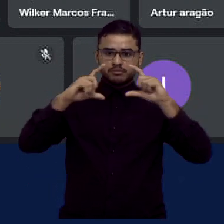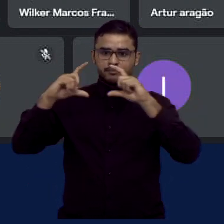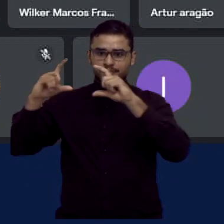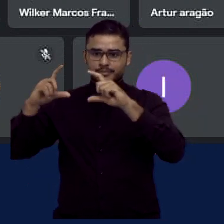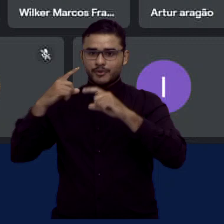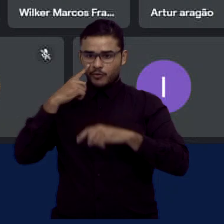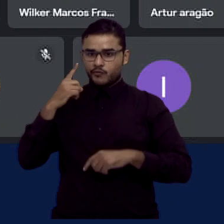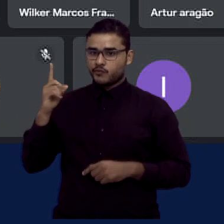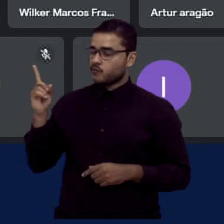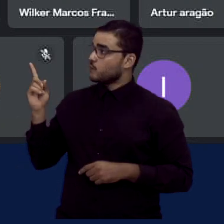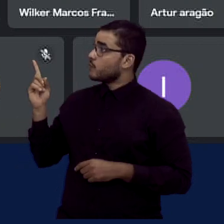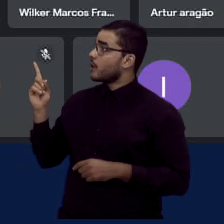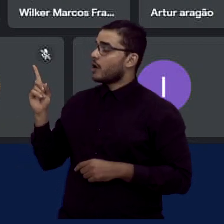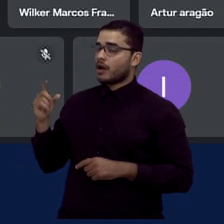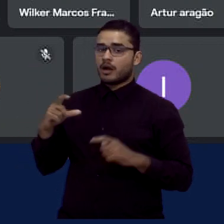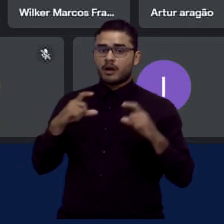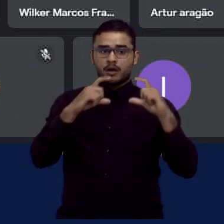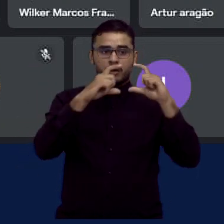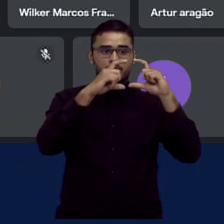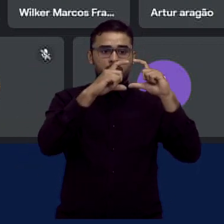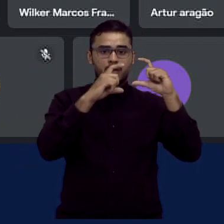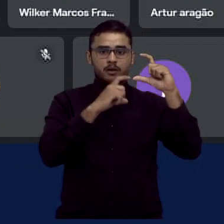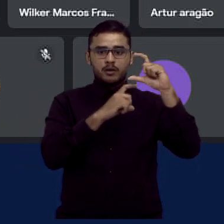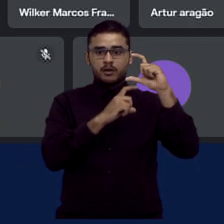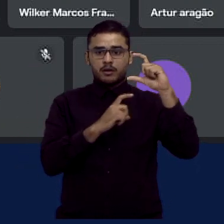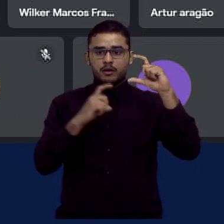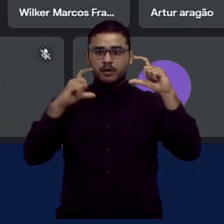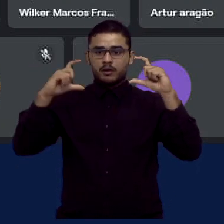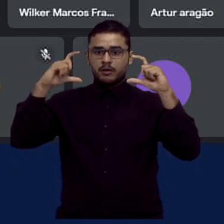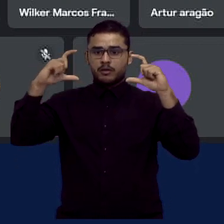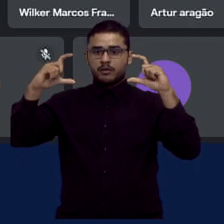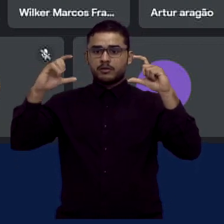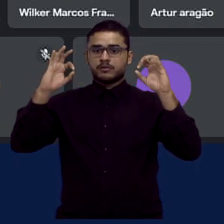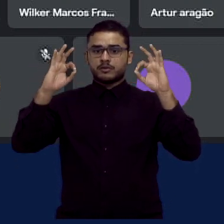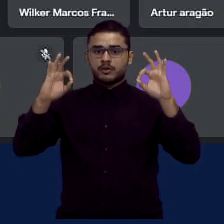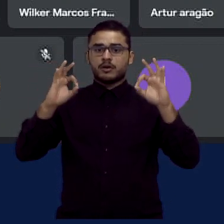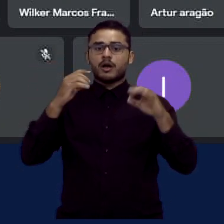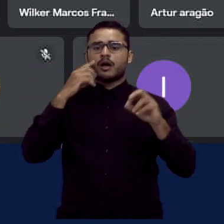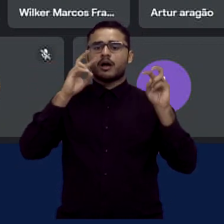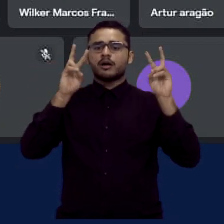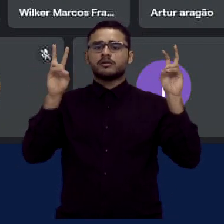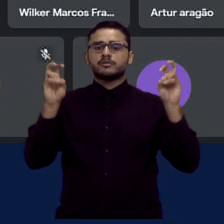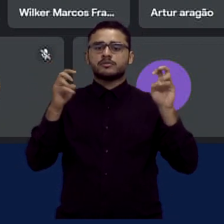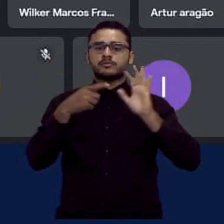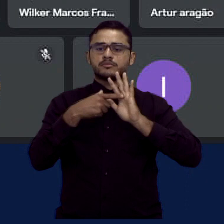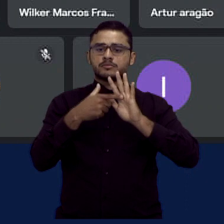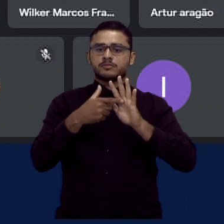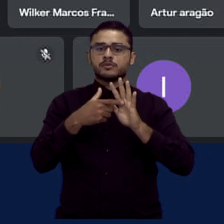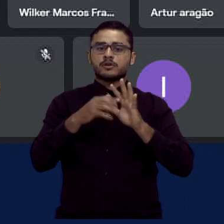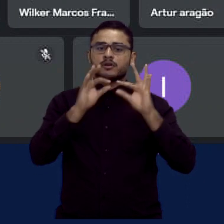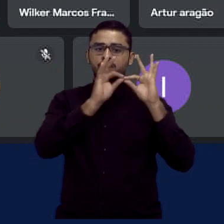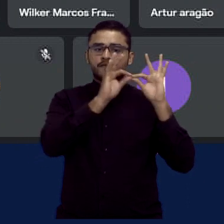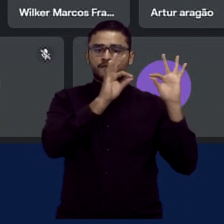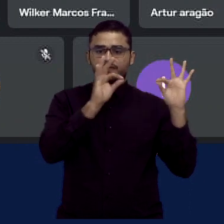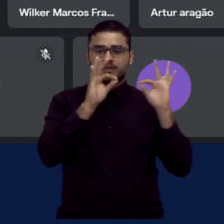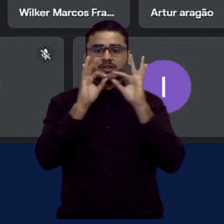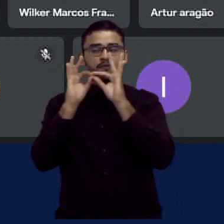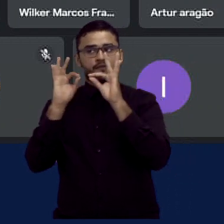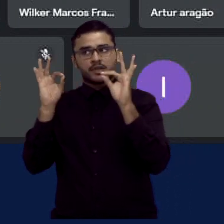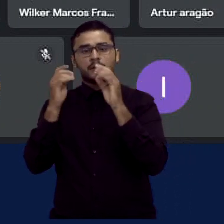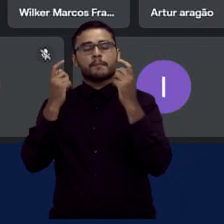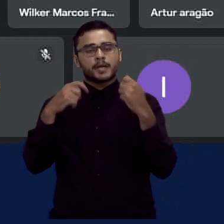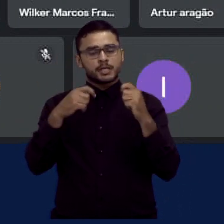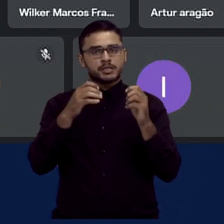né? Uma quebra que é narrativa, que te diz algo sobre aquela história, sobre essa mensagem de uma maneira completa.